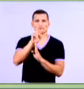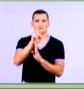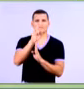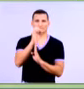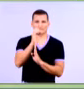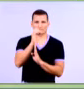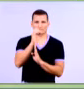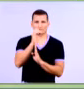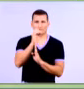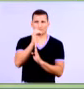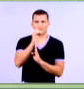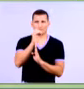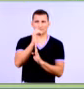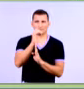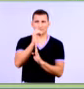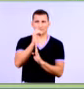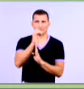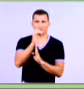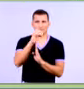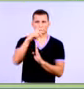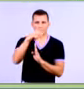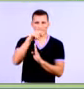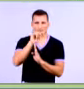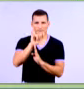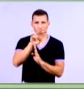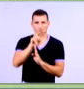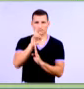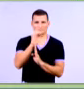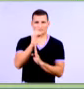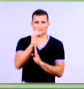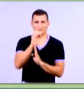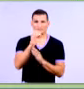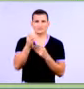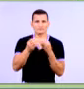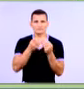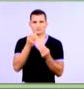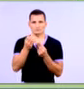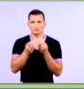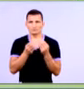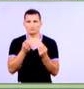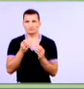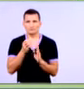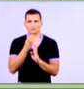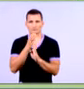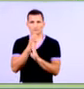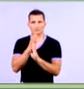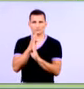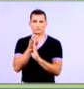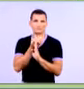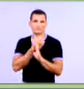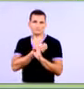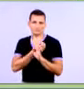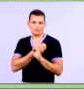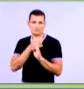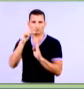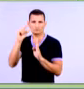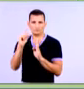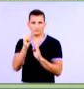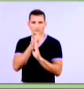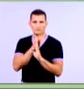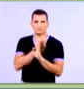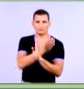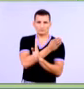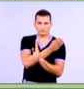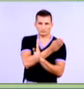elemento central eu chamo ele de pivô. Qual é a minha ideia? A minha ideia é deixar os menores que o pivô desse